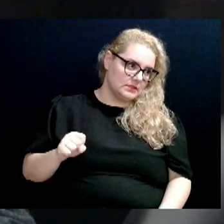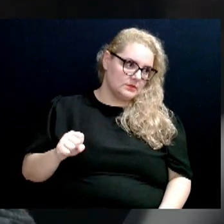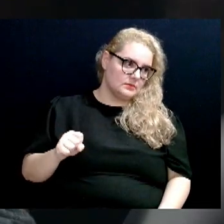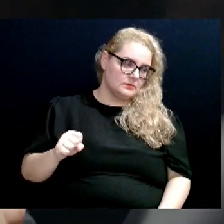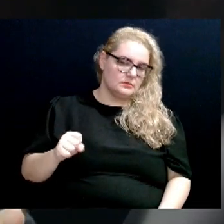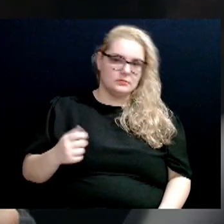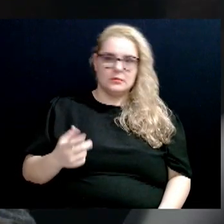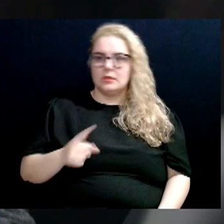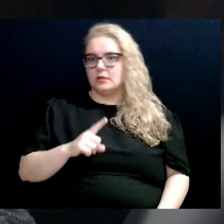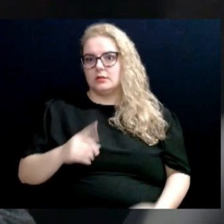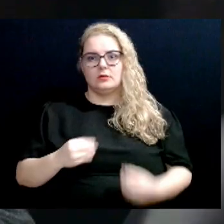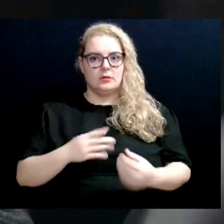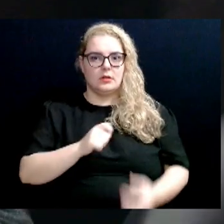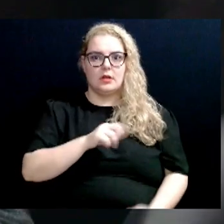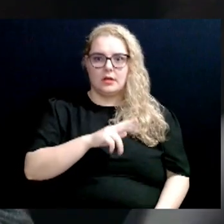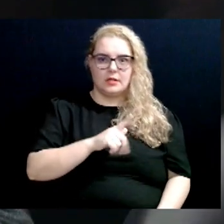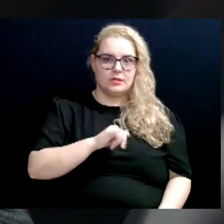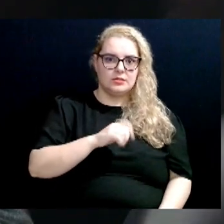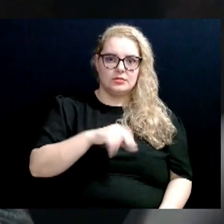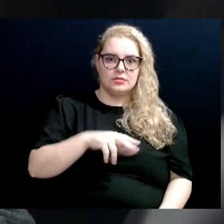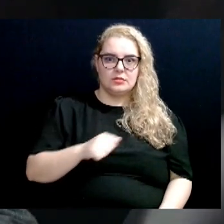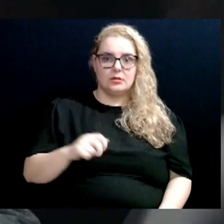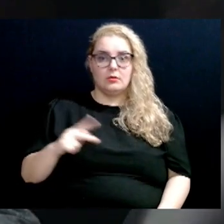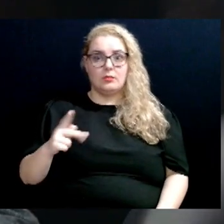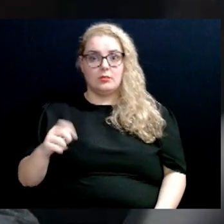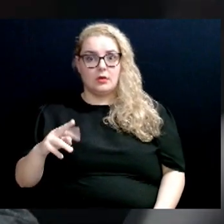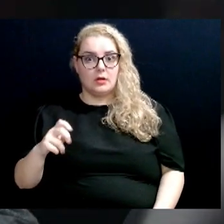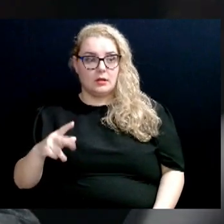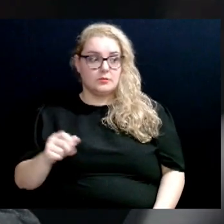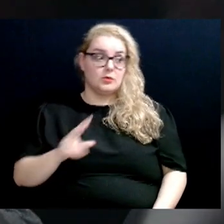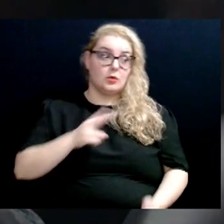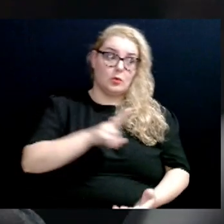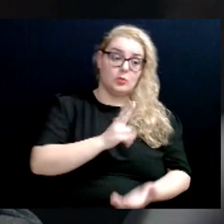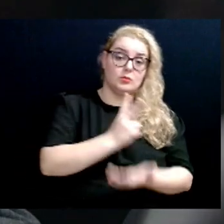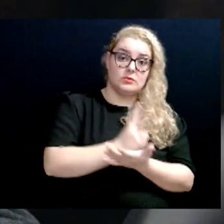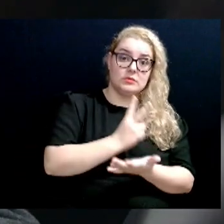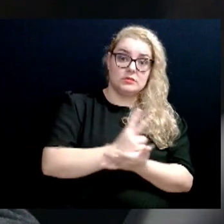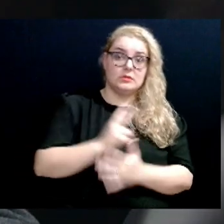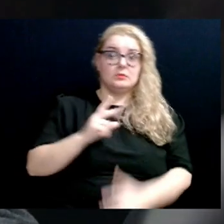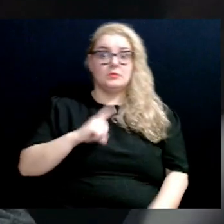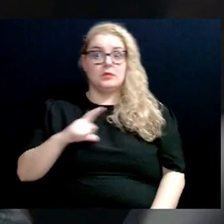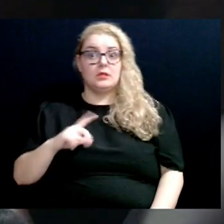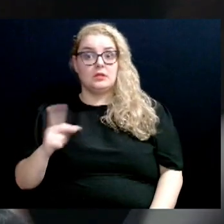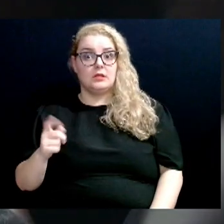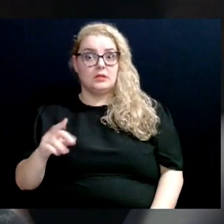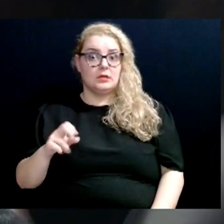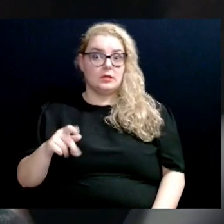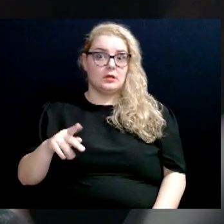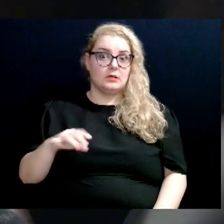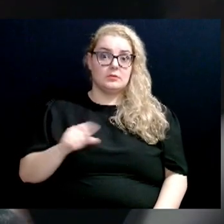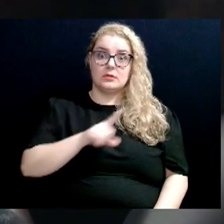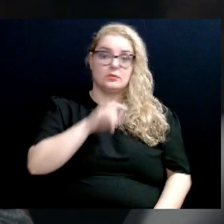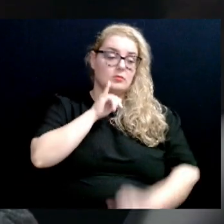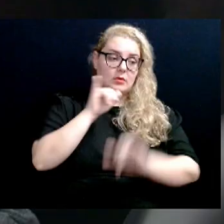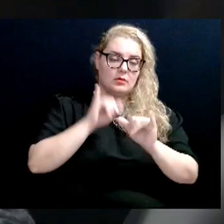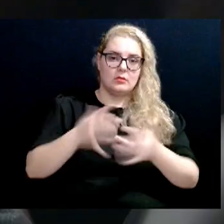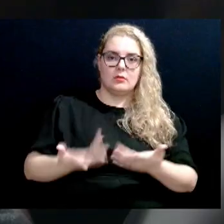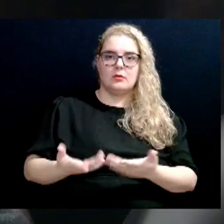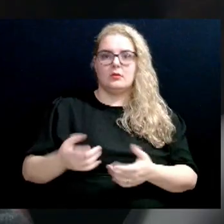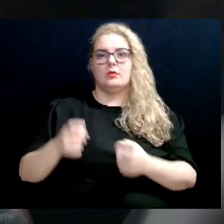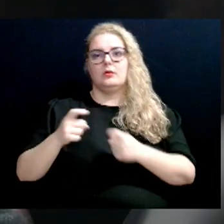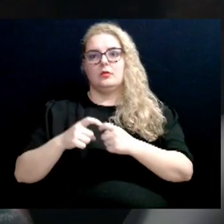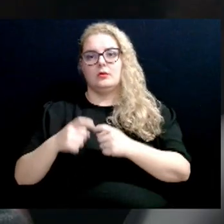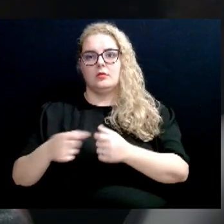tem histórico de herpes ou herpes recorrente. Isso é muito importante. Super. E não é falado tanto por aí. Então quando o médico vai prescrever, ele tem que